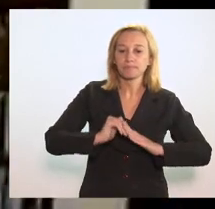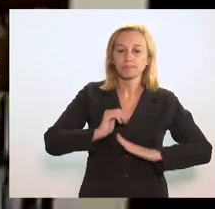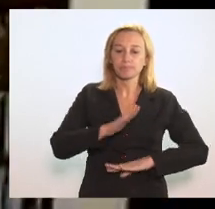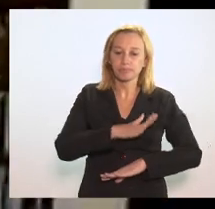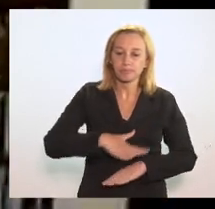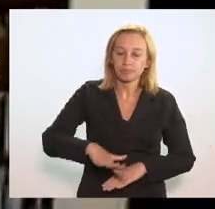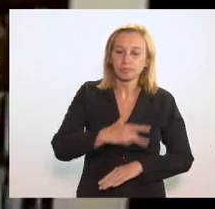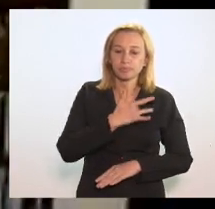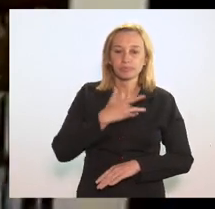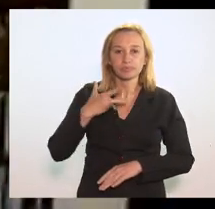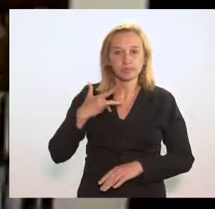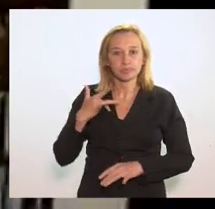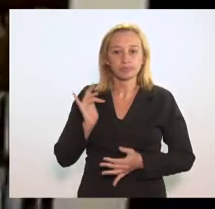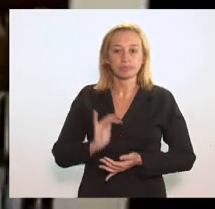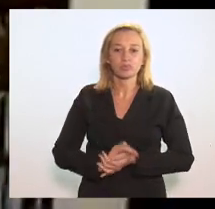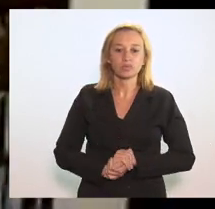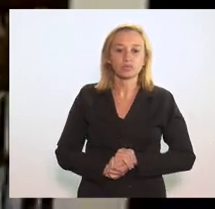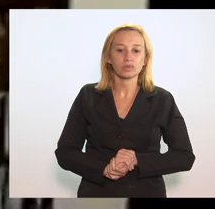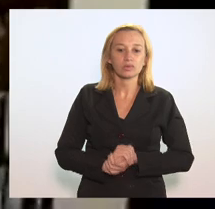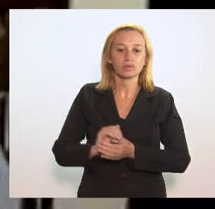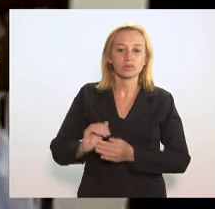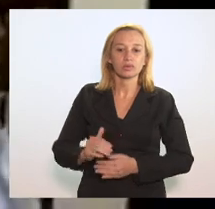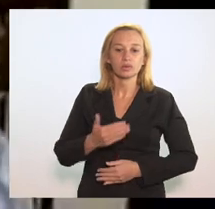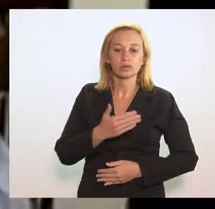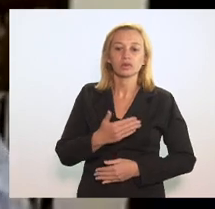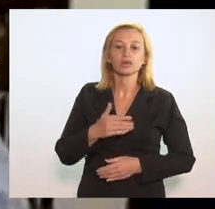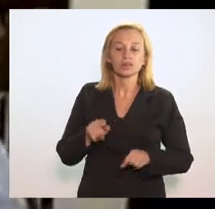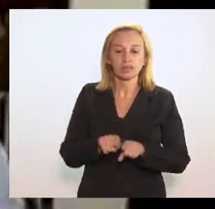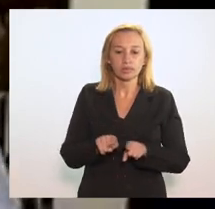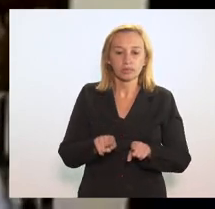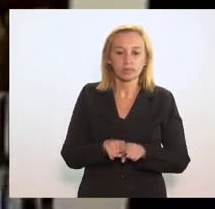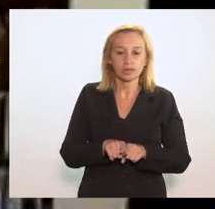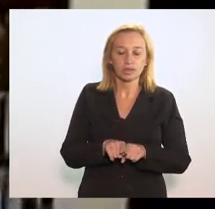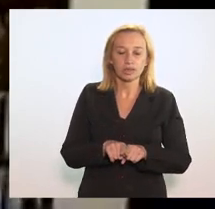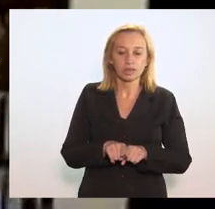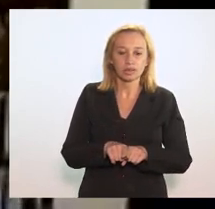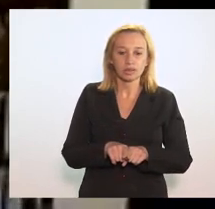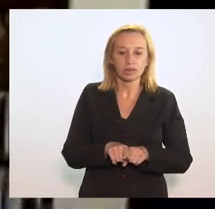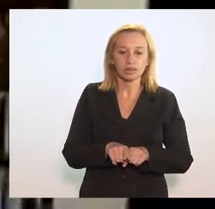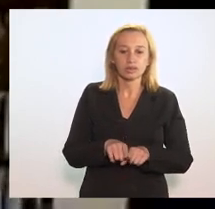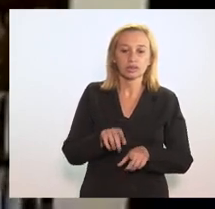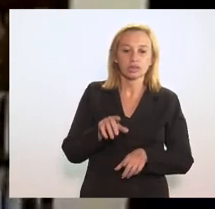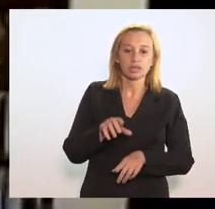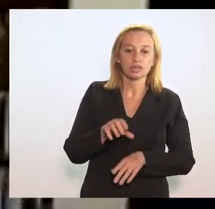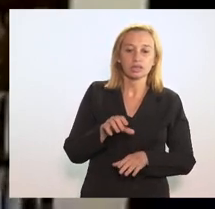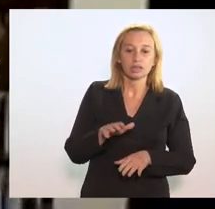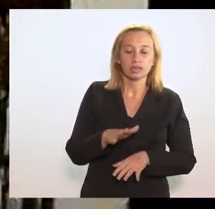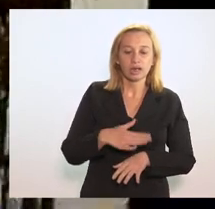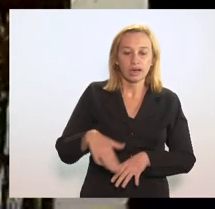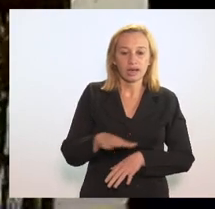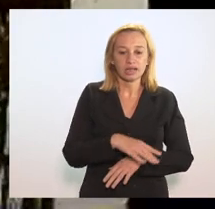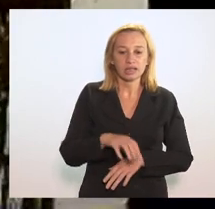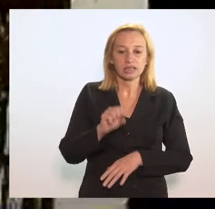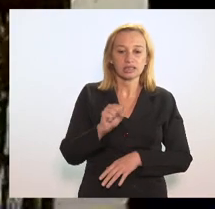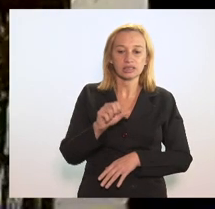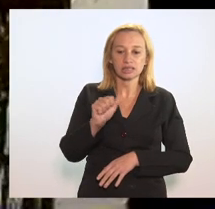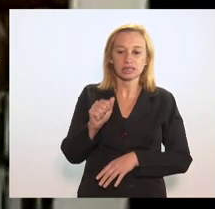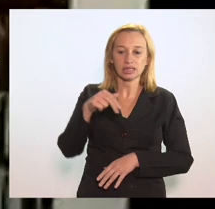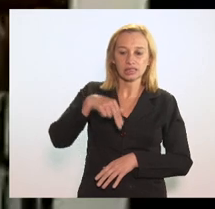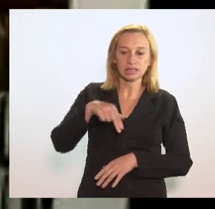da área da saúde, pelas autoridades sanitárias. Quer dizer, a questão do